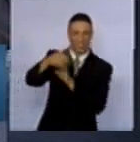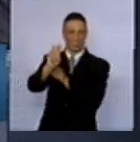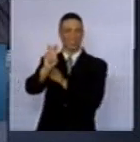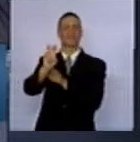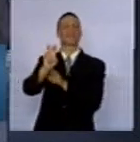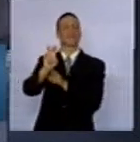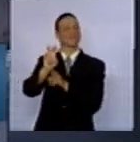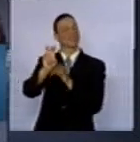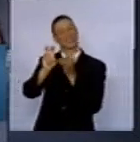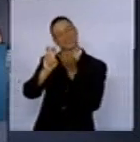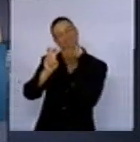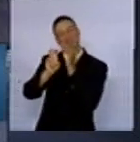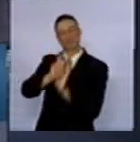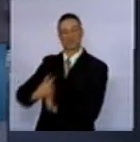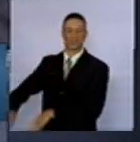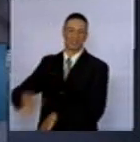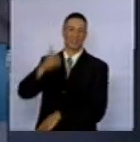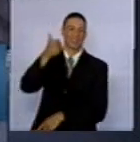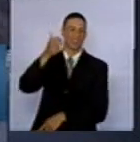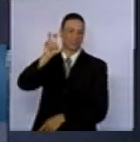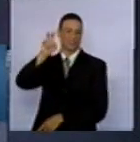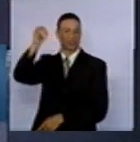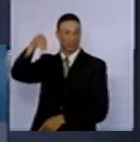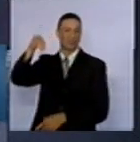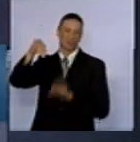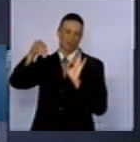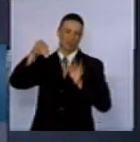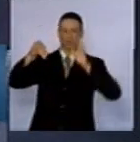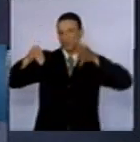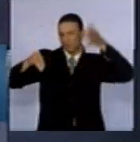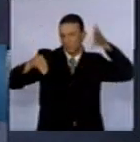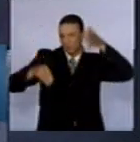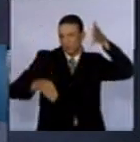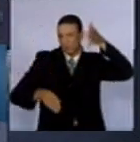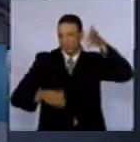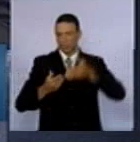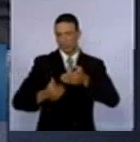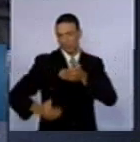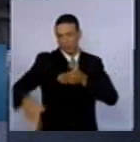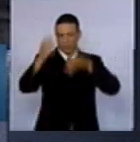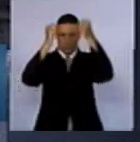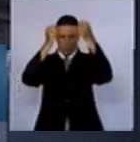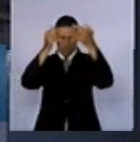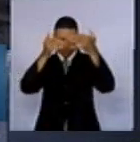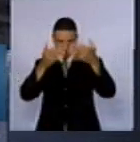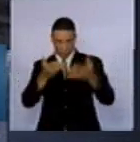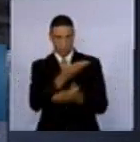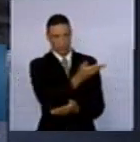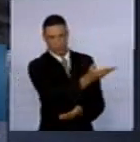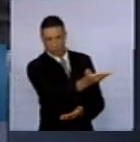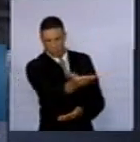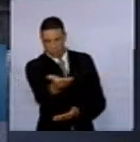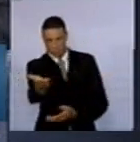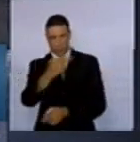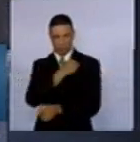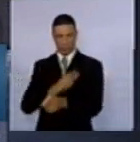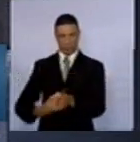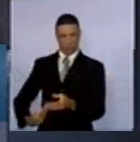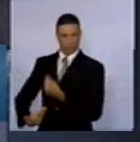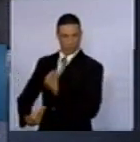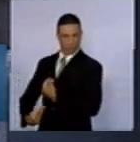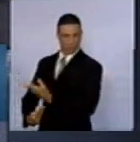e procurarei inicialmente passar ao Senhor aos senhores ministros